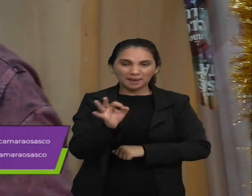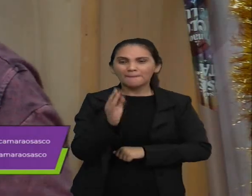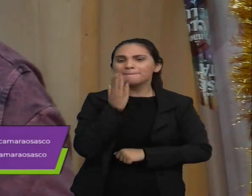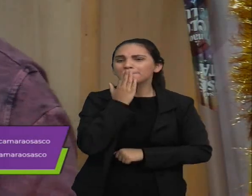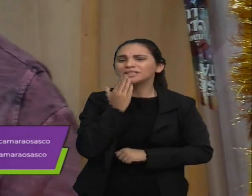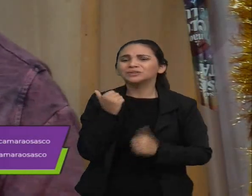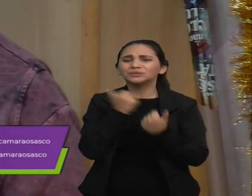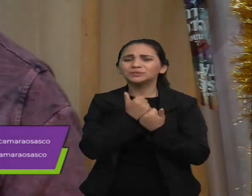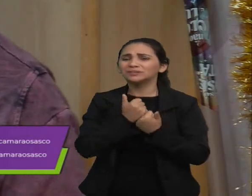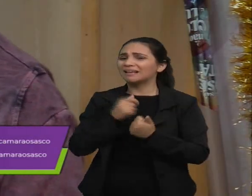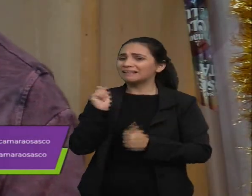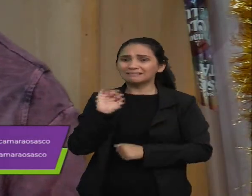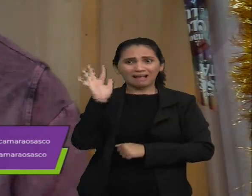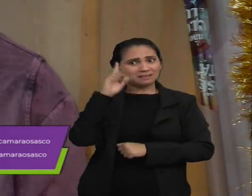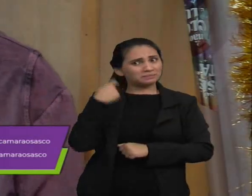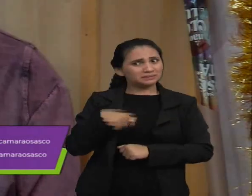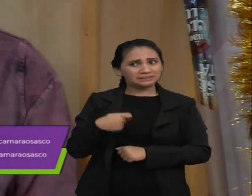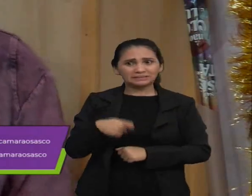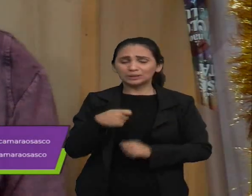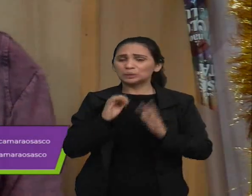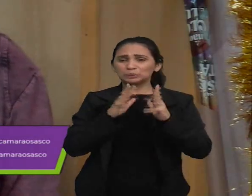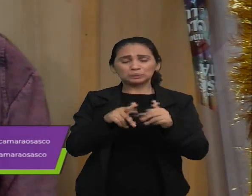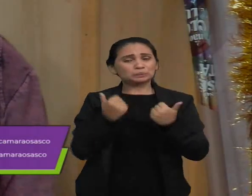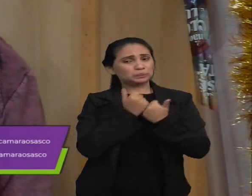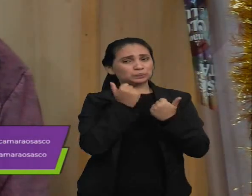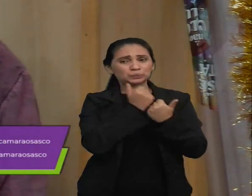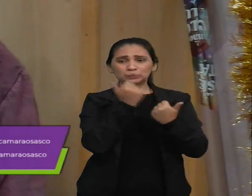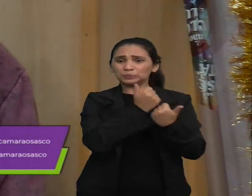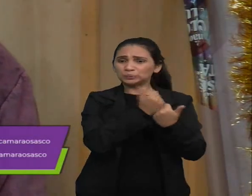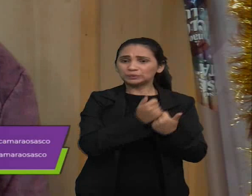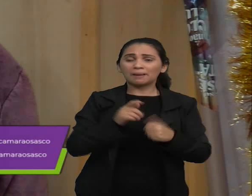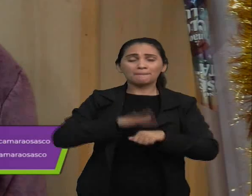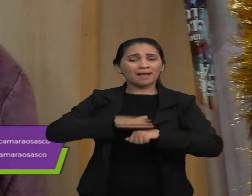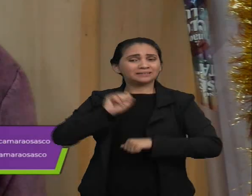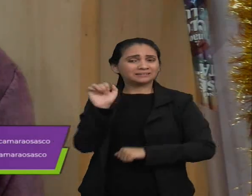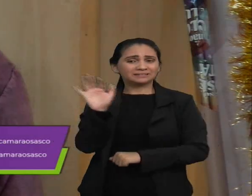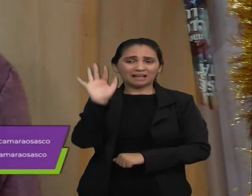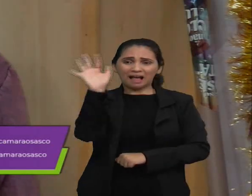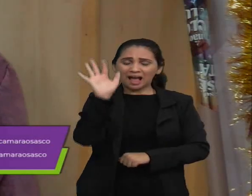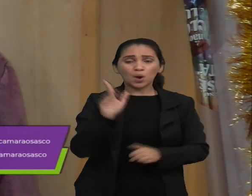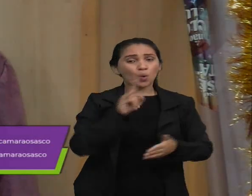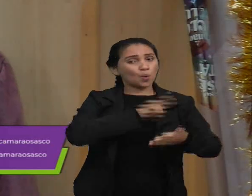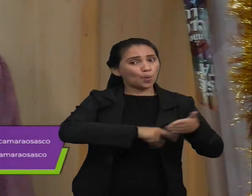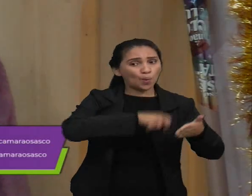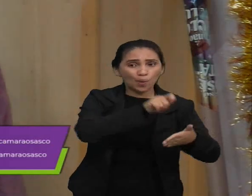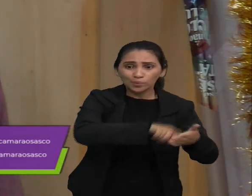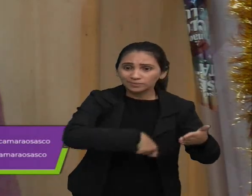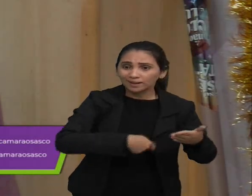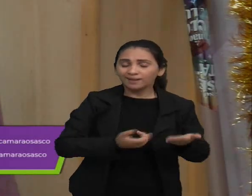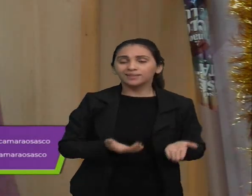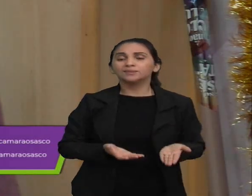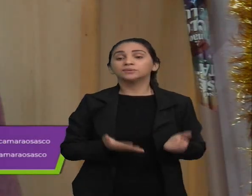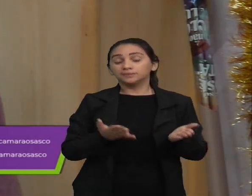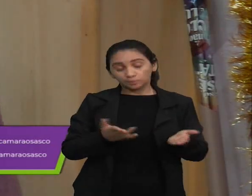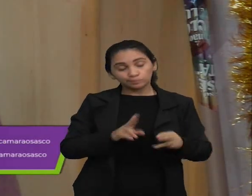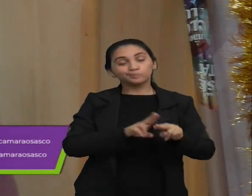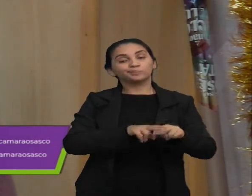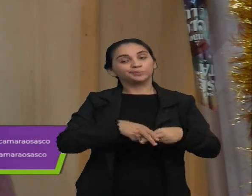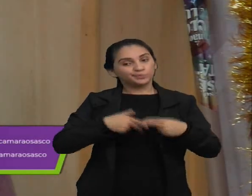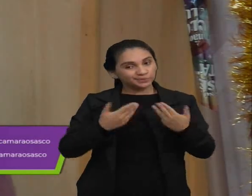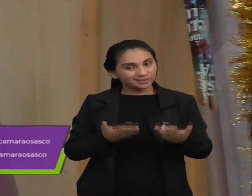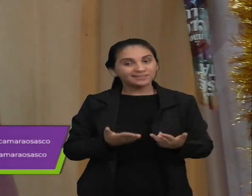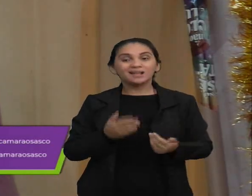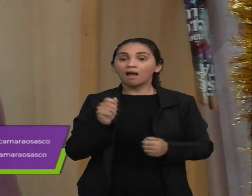recomposição de tarifa, pedindo recomposição do contrato. É por isso que a